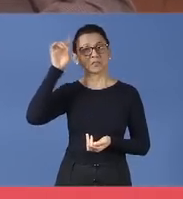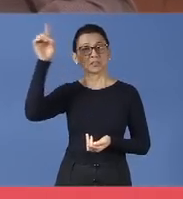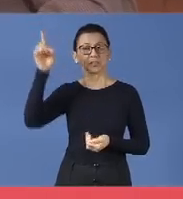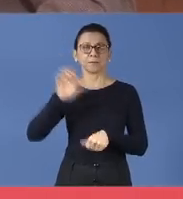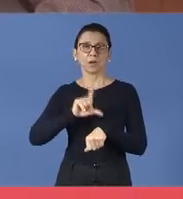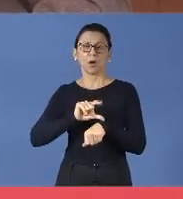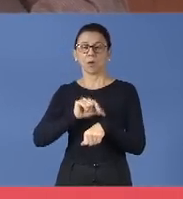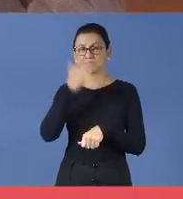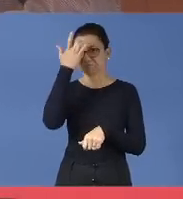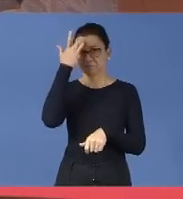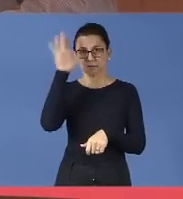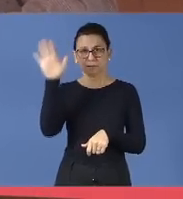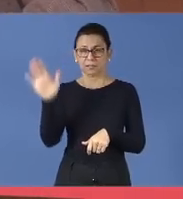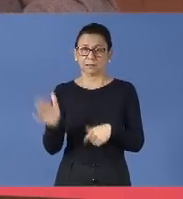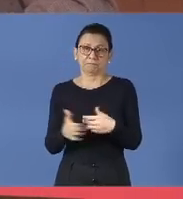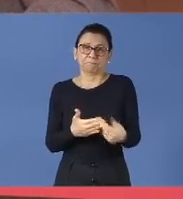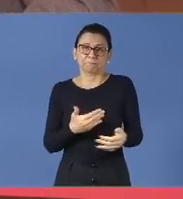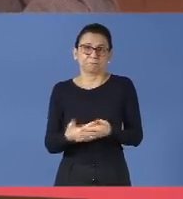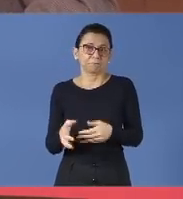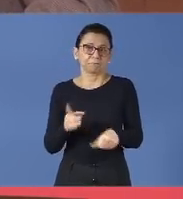Ninguém sabe